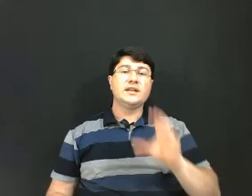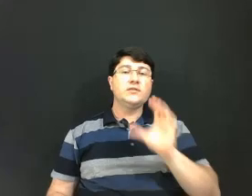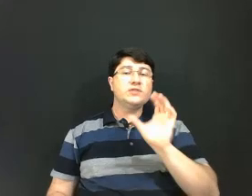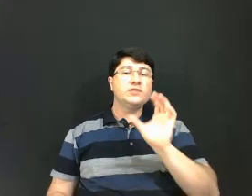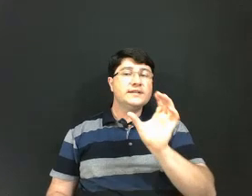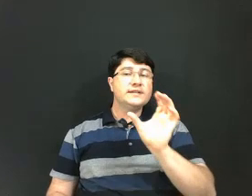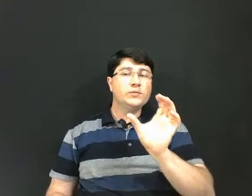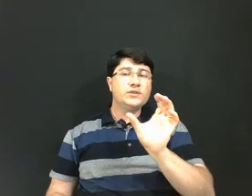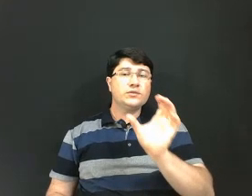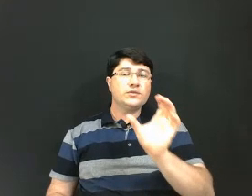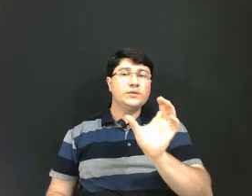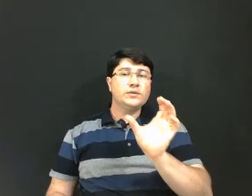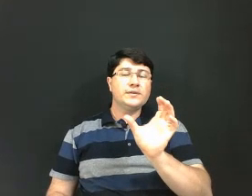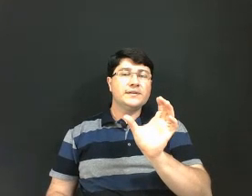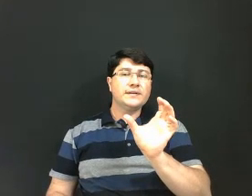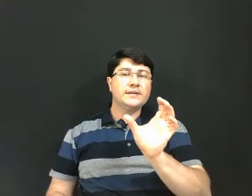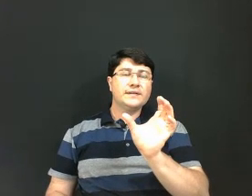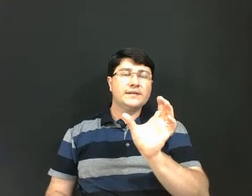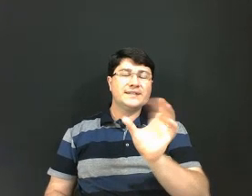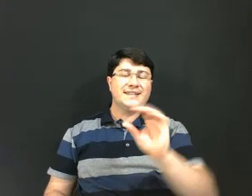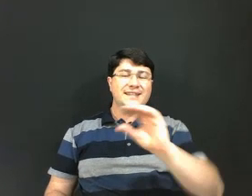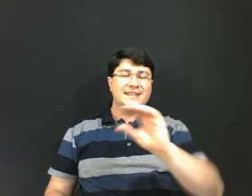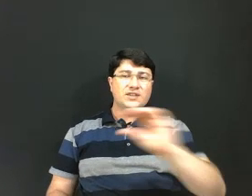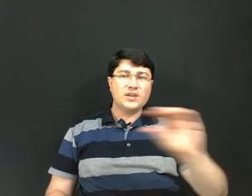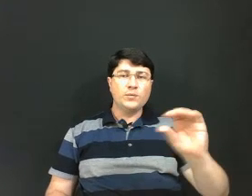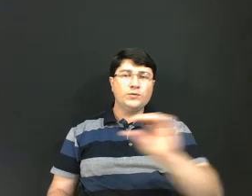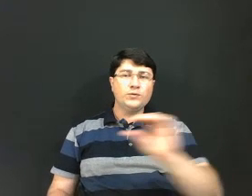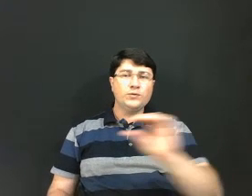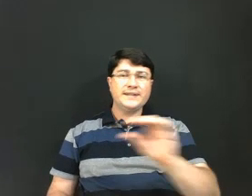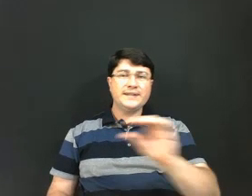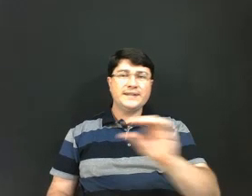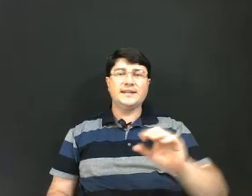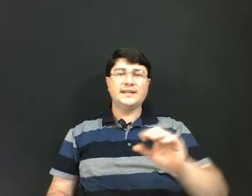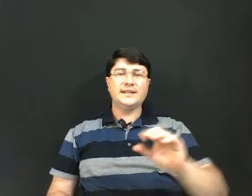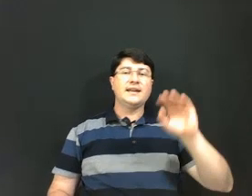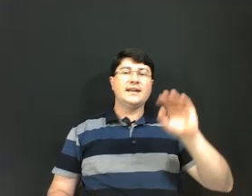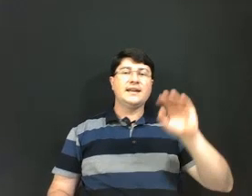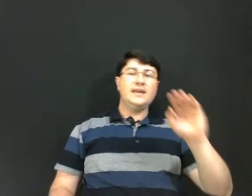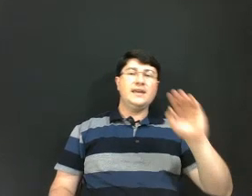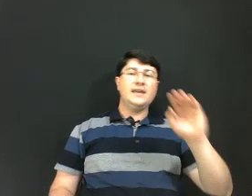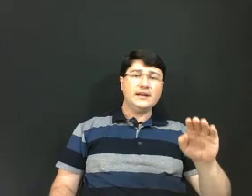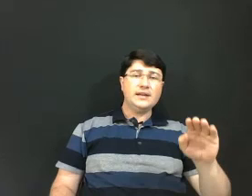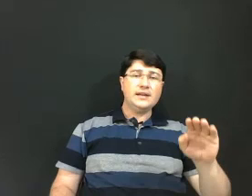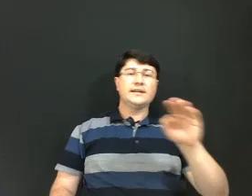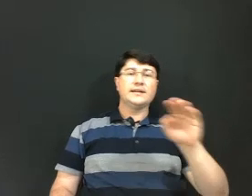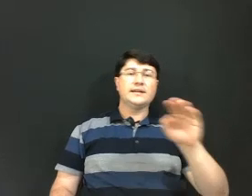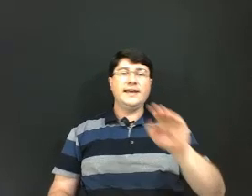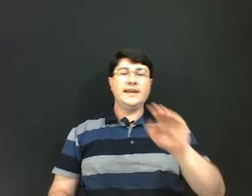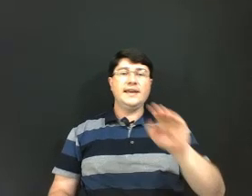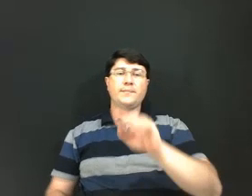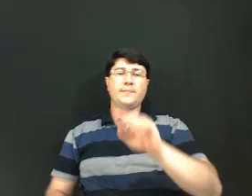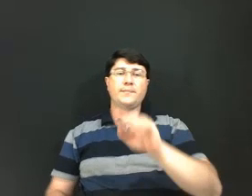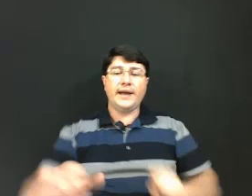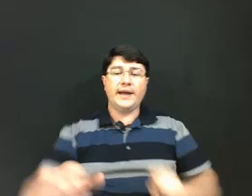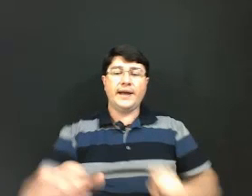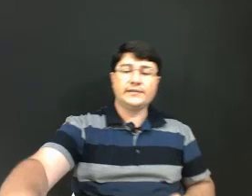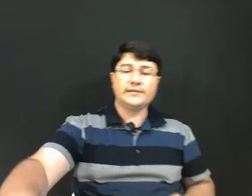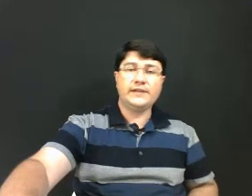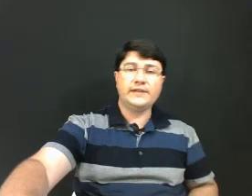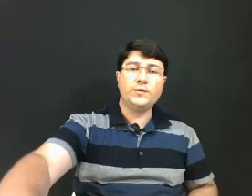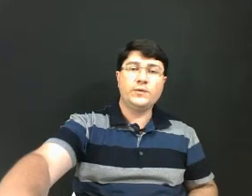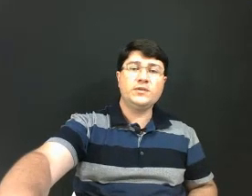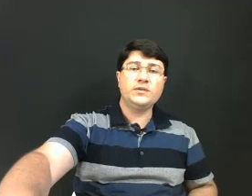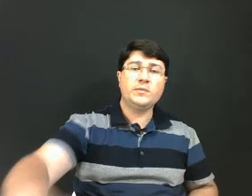propriedade, e utilizando uma estrutura sintática muito parecida. Ir, de,